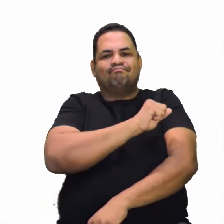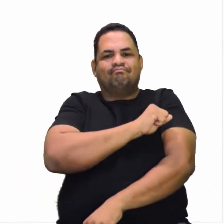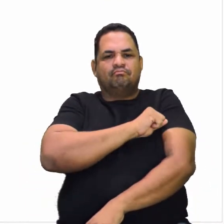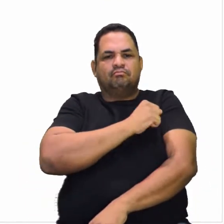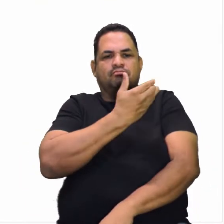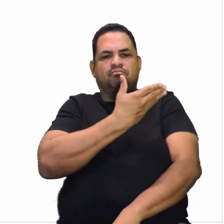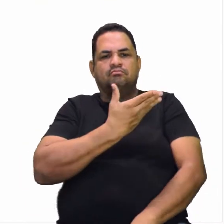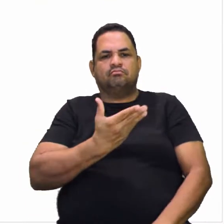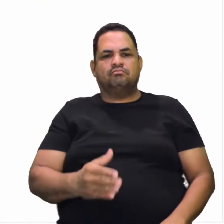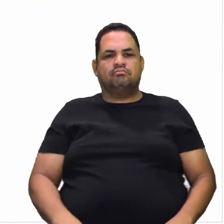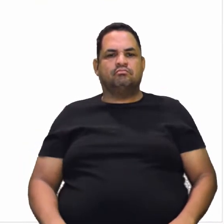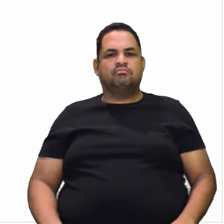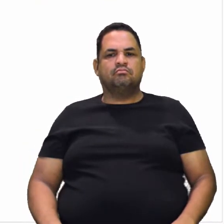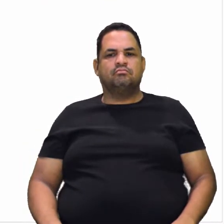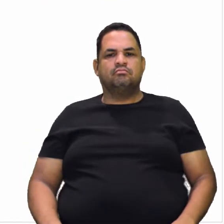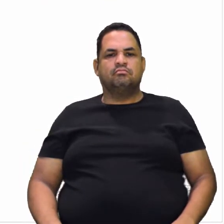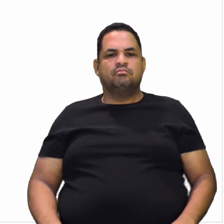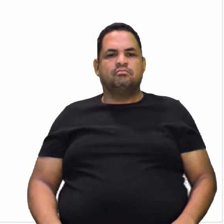ó.